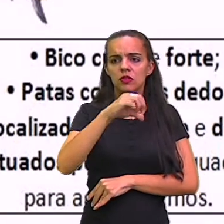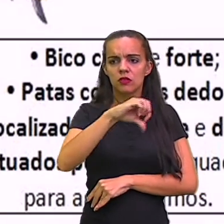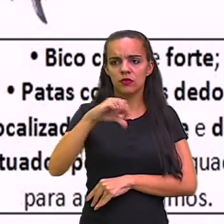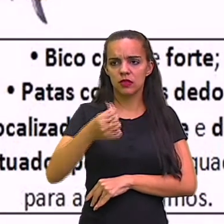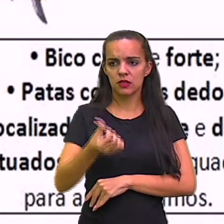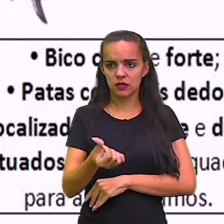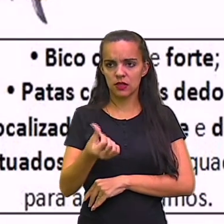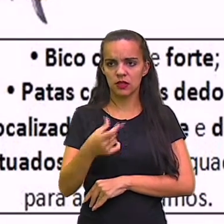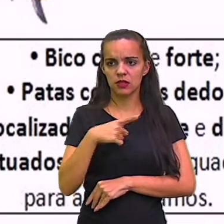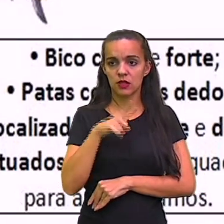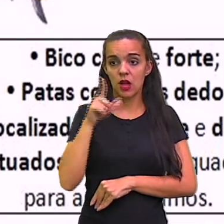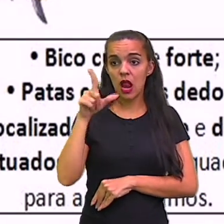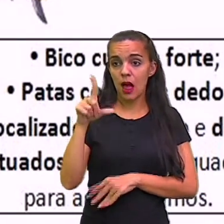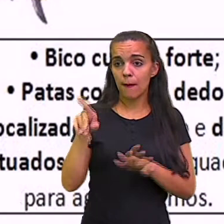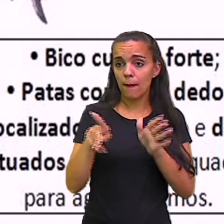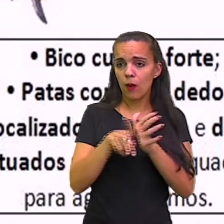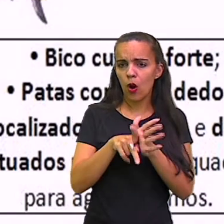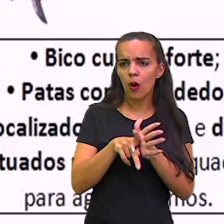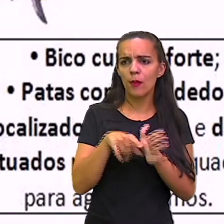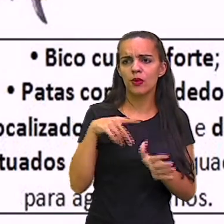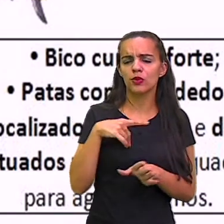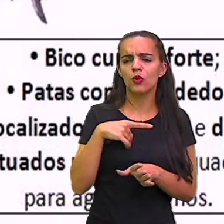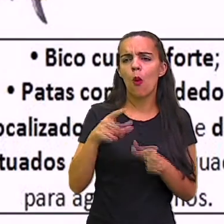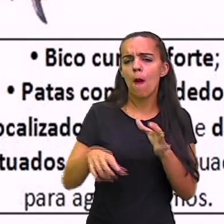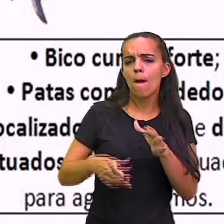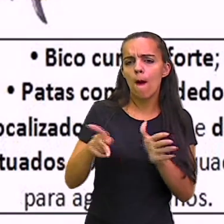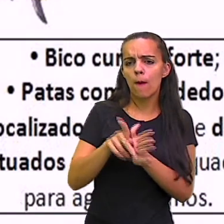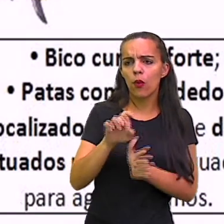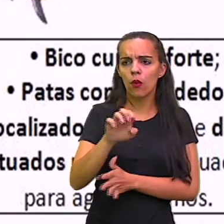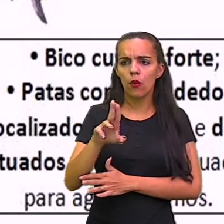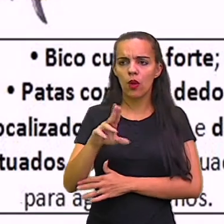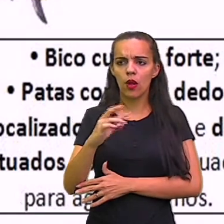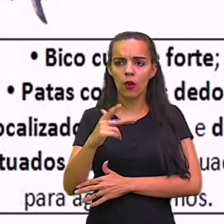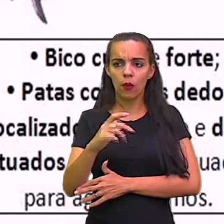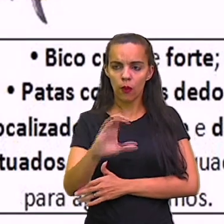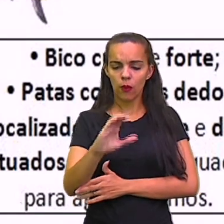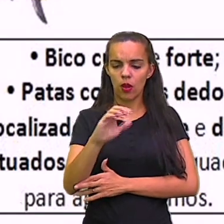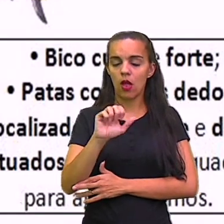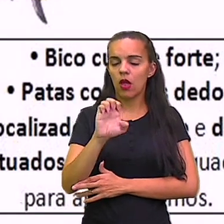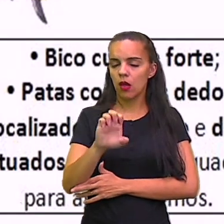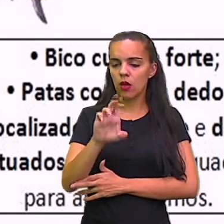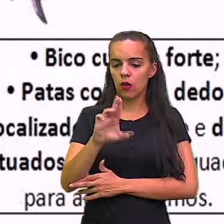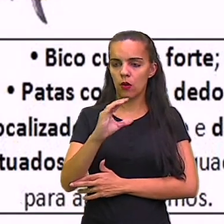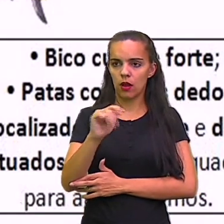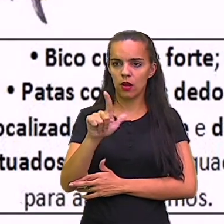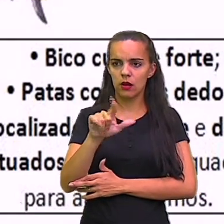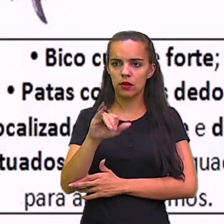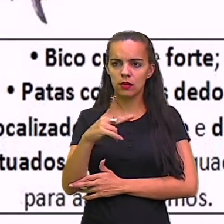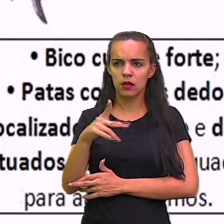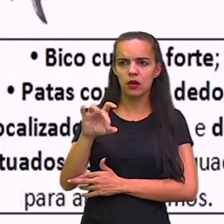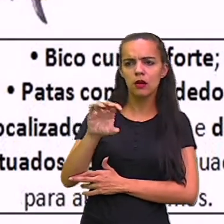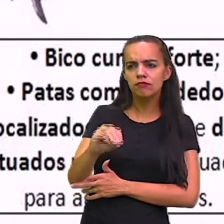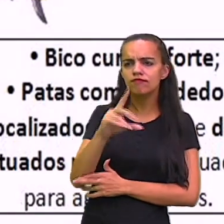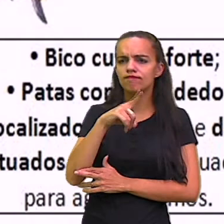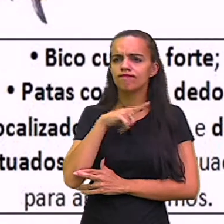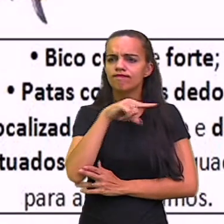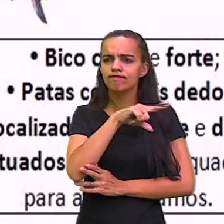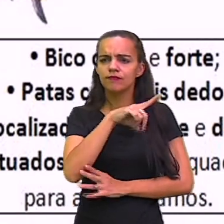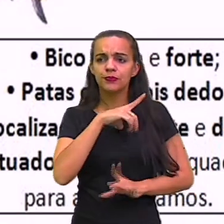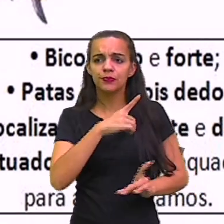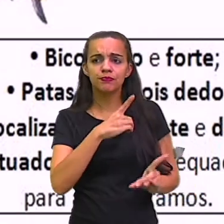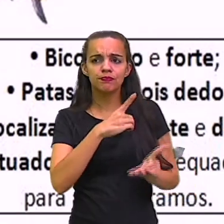na Chapada do Araripe na região Nordeste e do Brasil segundo seus descobridores o